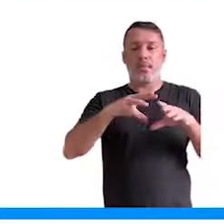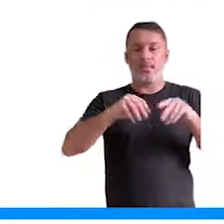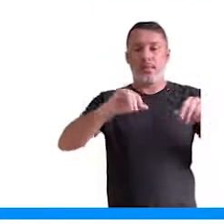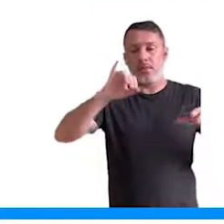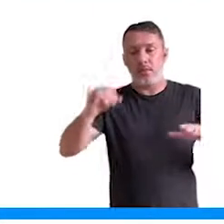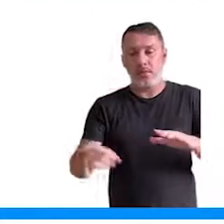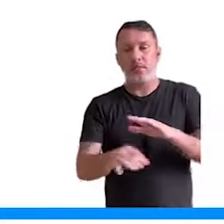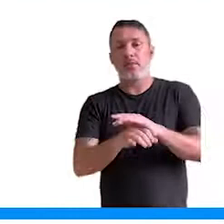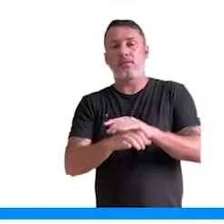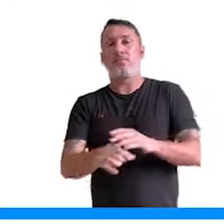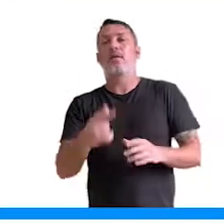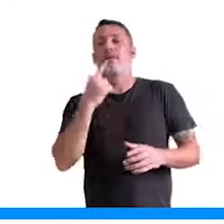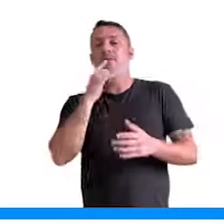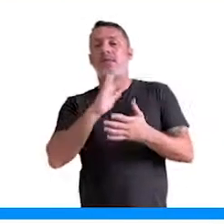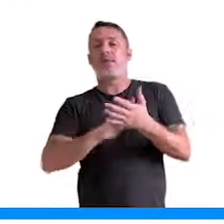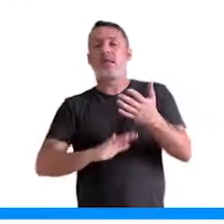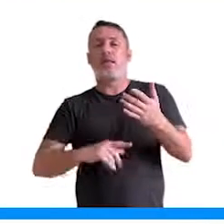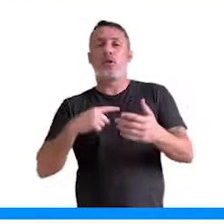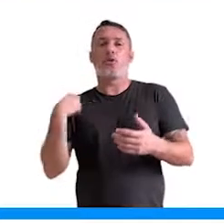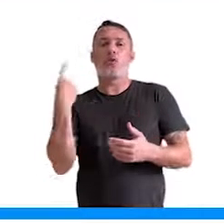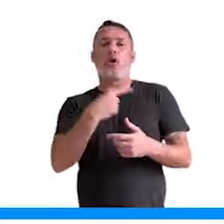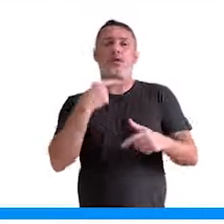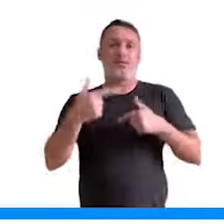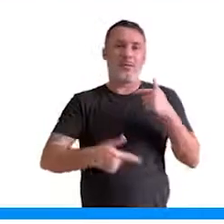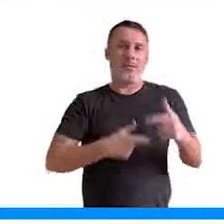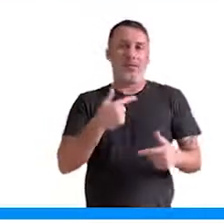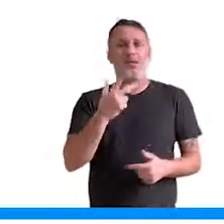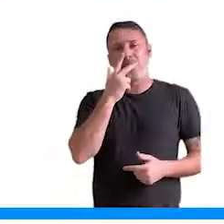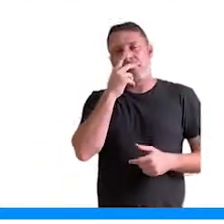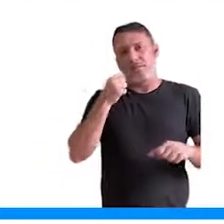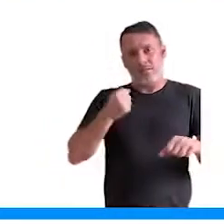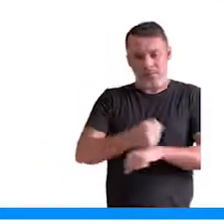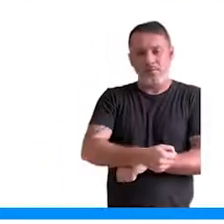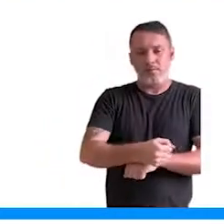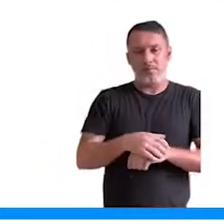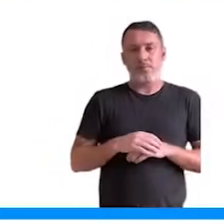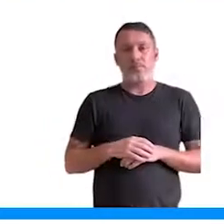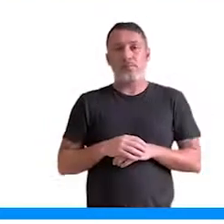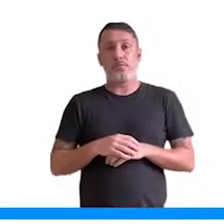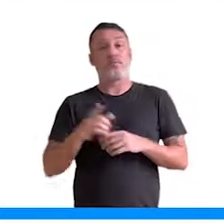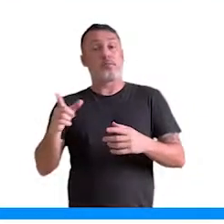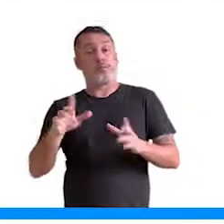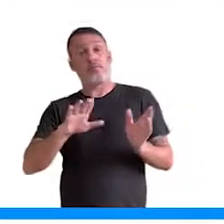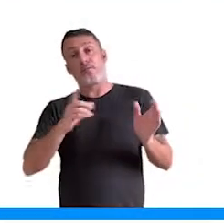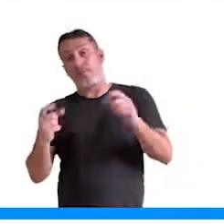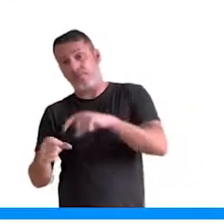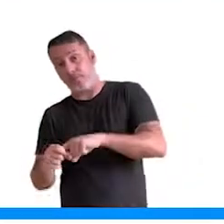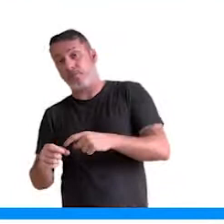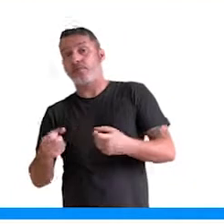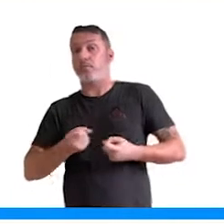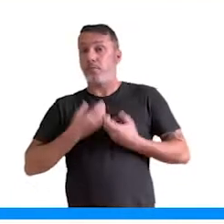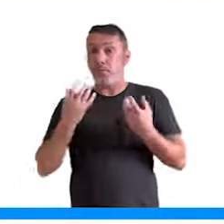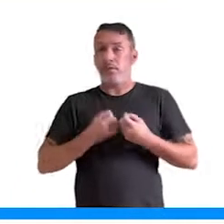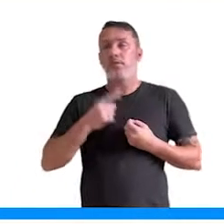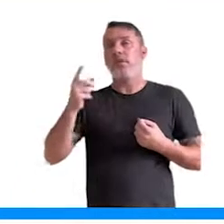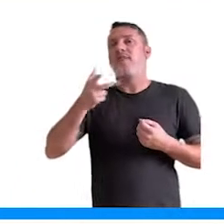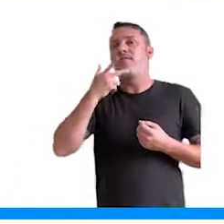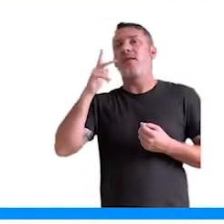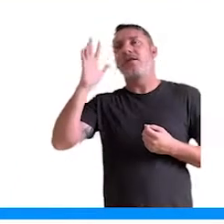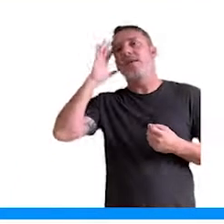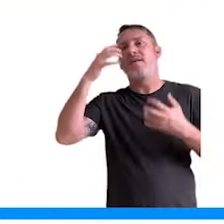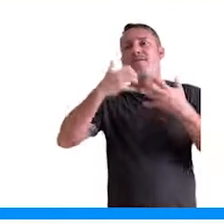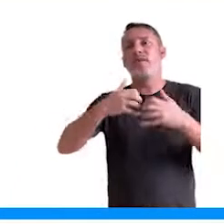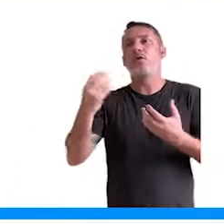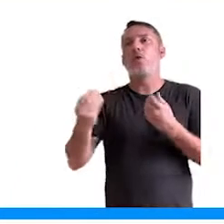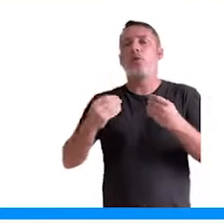sangue que sai da gente, né? Então vamos lá. Nesse poema de Nicolas Guillen, no qual o poeta reflete